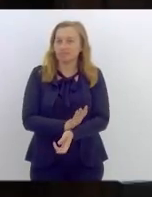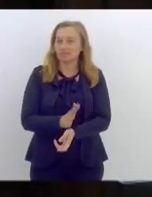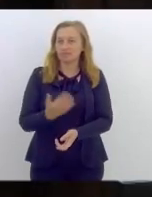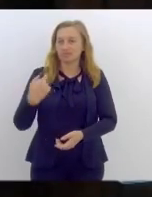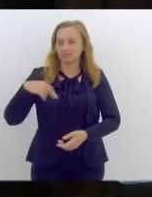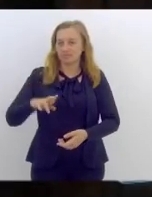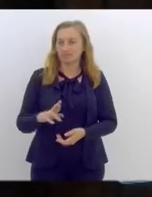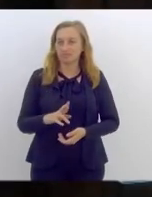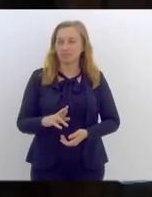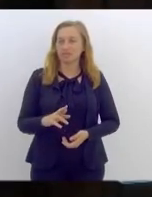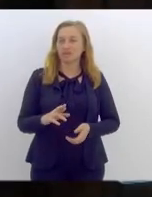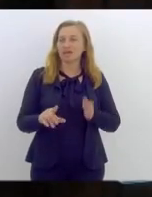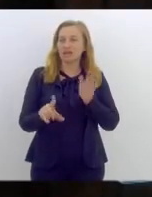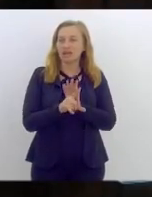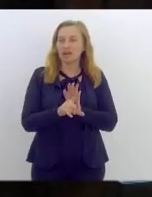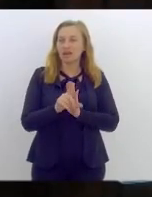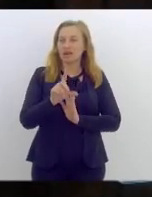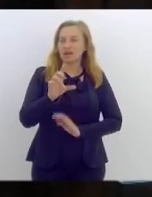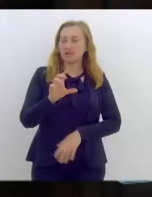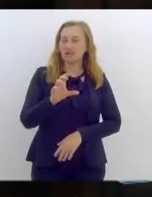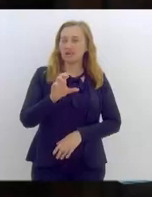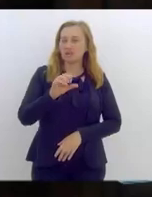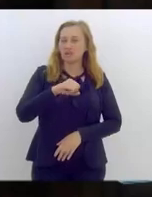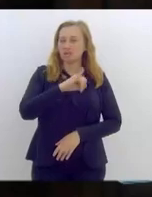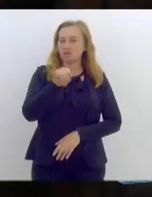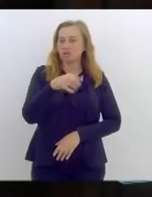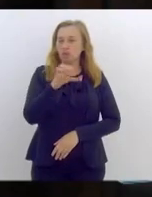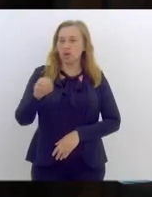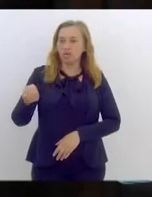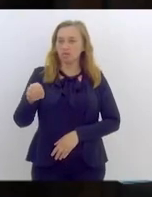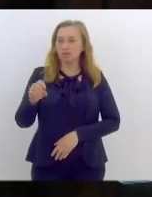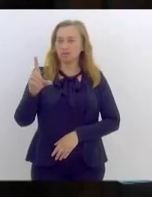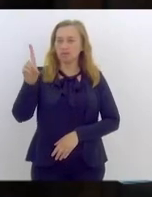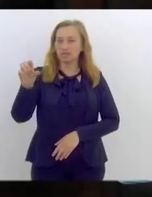Joãozinho da Gomeia, aprovada por esse mandato.